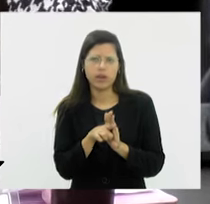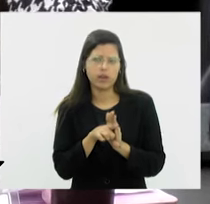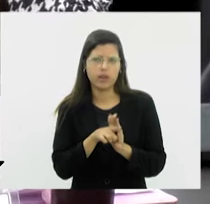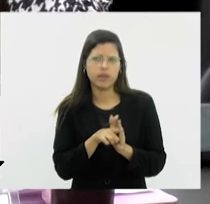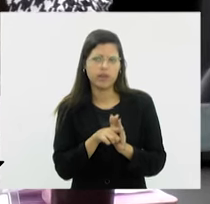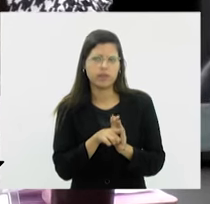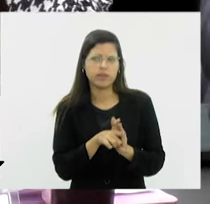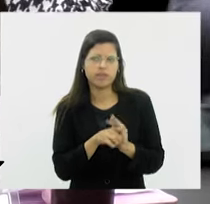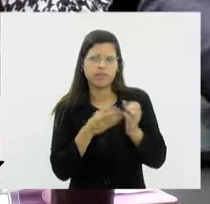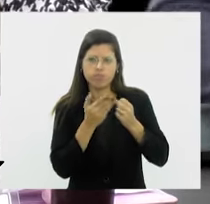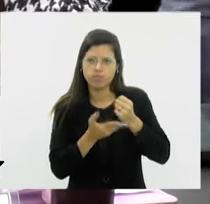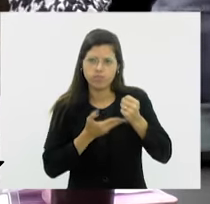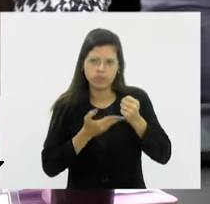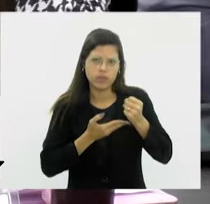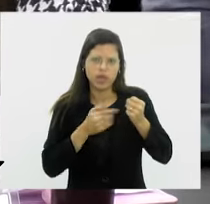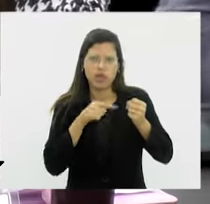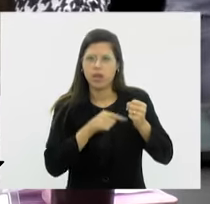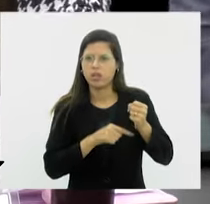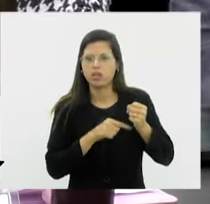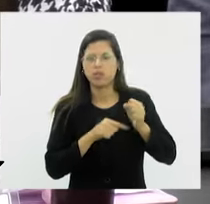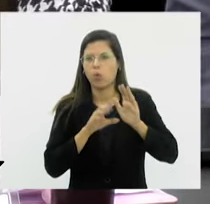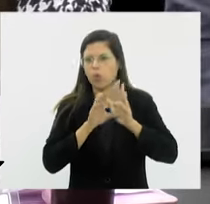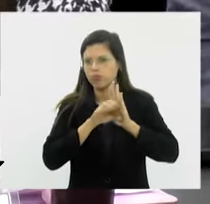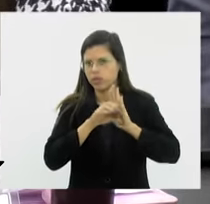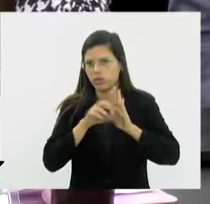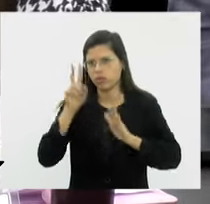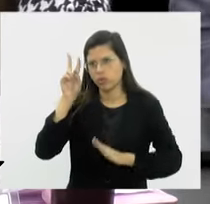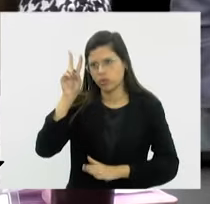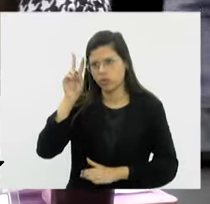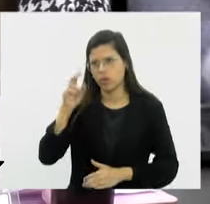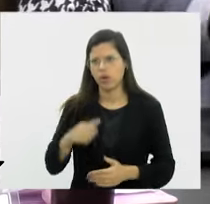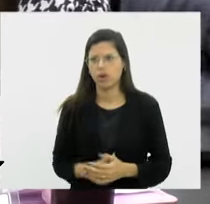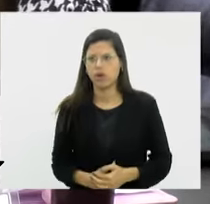esta definição histórica. Este é o primeiro conceito.